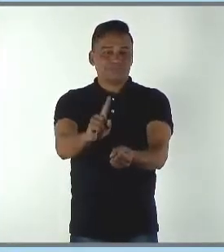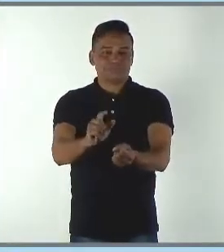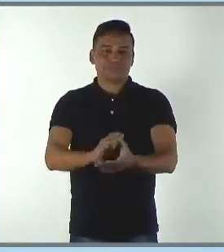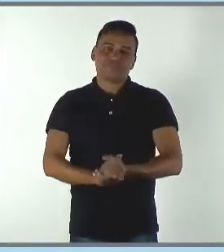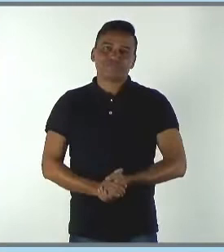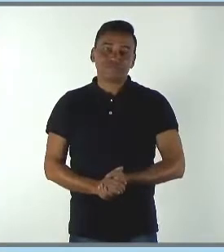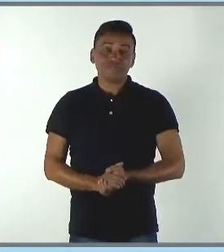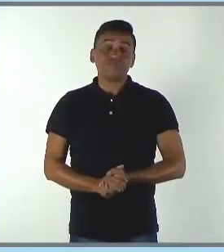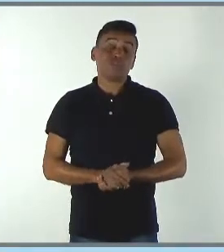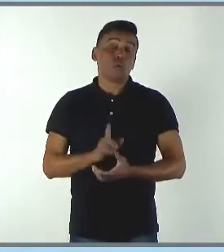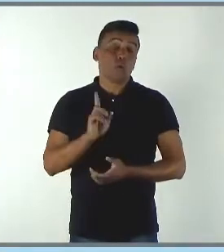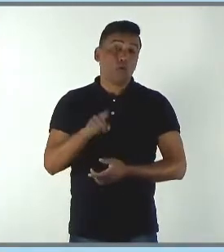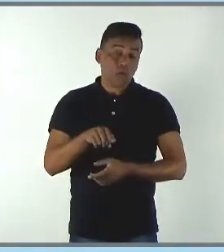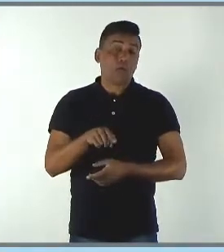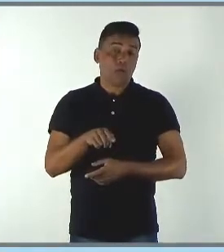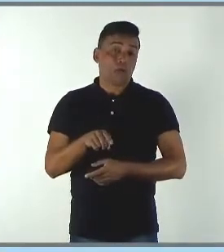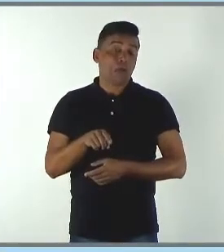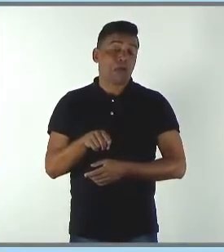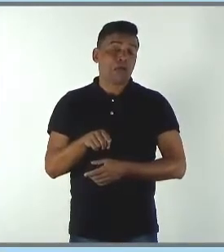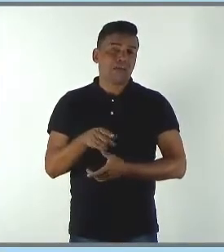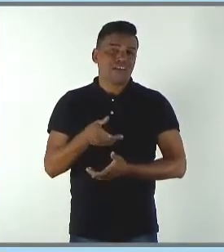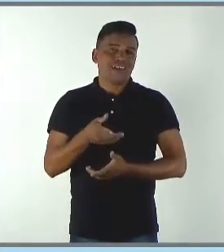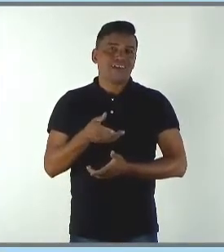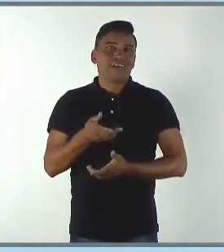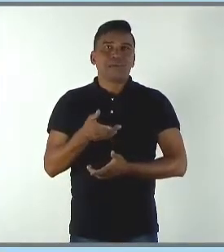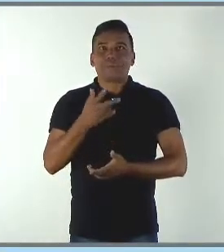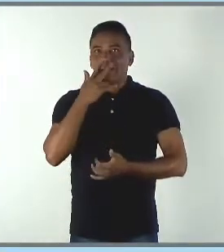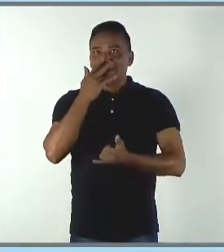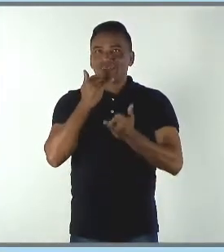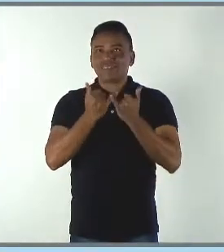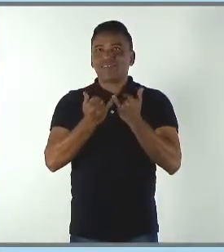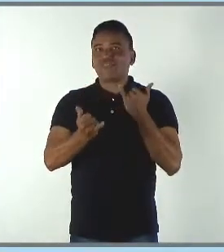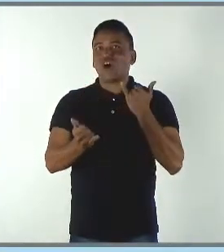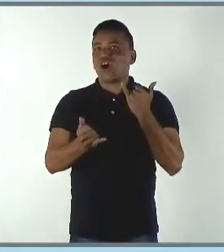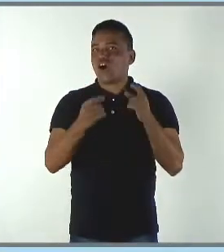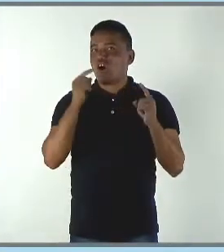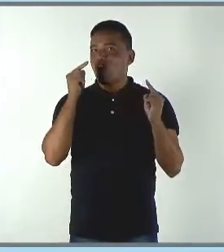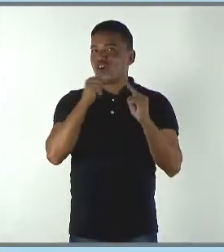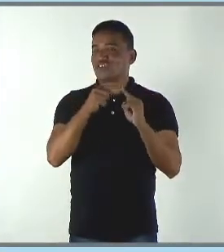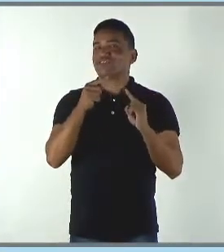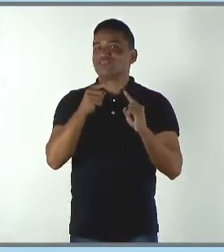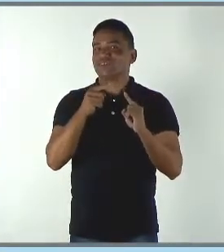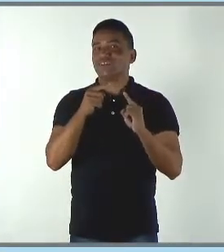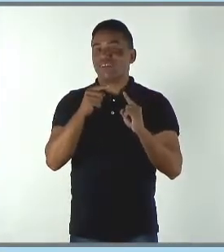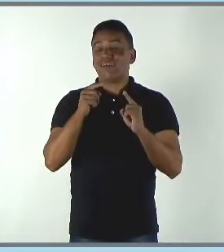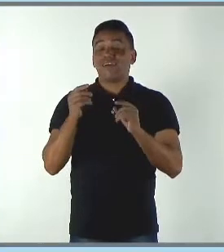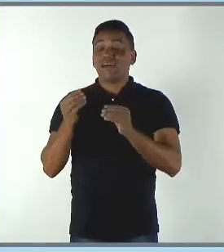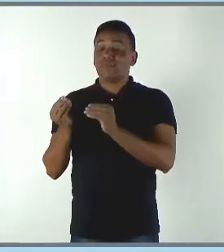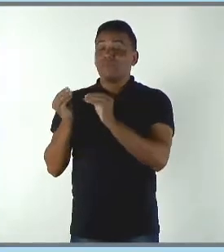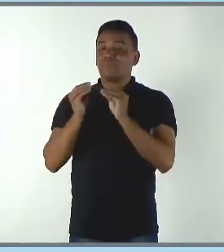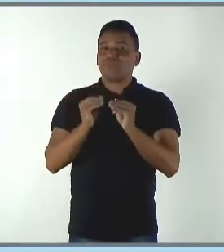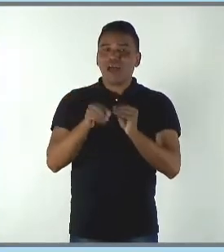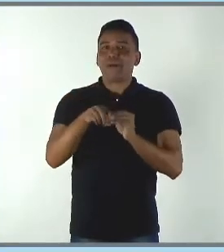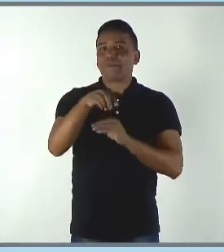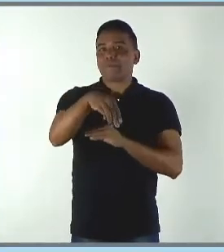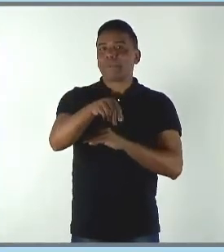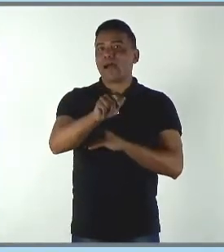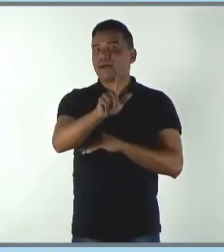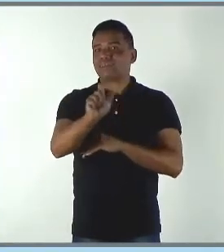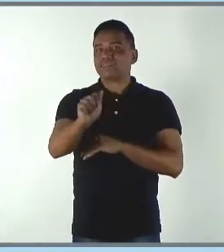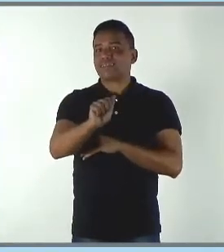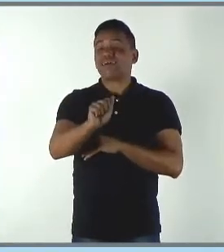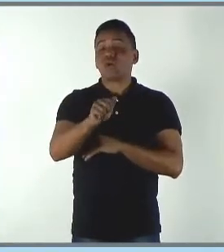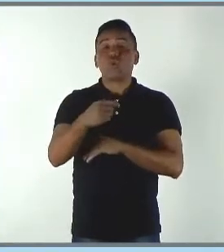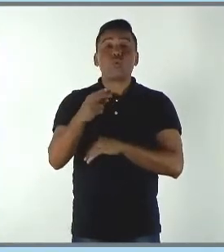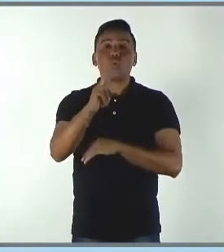essa lógica está no Paula Brito, vem pela Masa e vai passar por algumas outras editoras sobre as quais eu vou comentar rapidamente